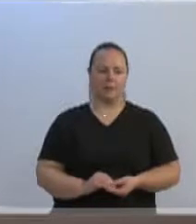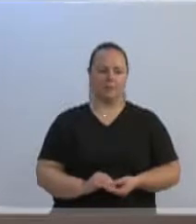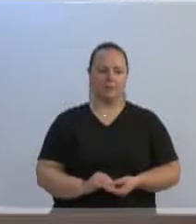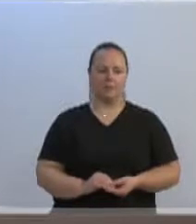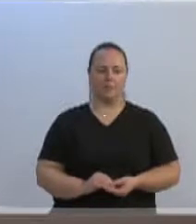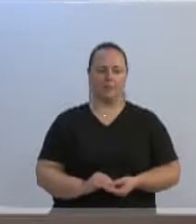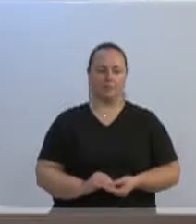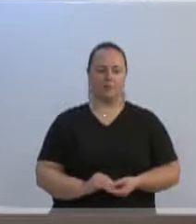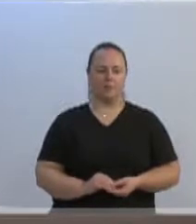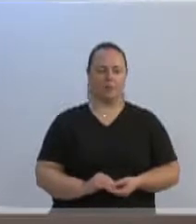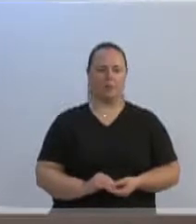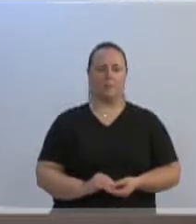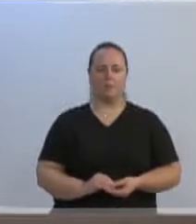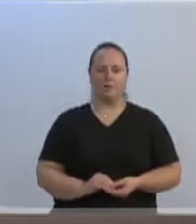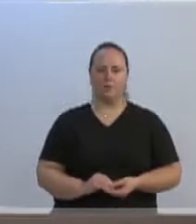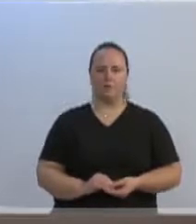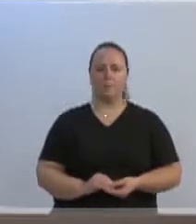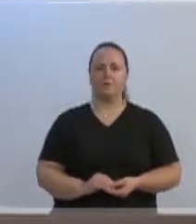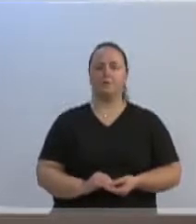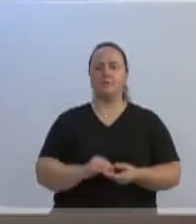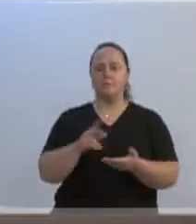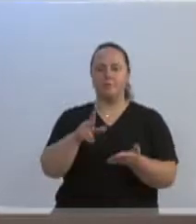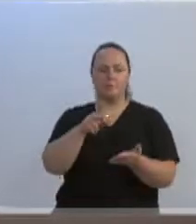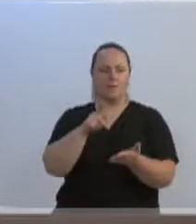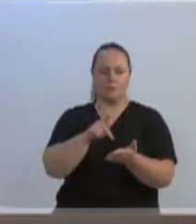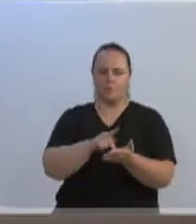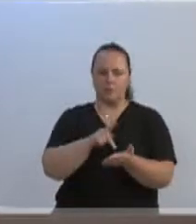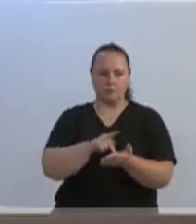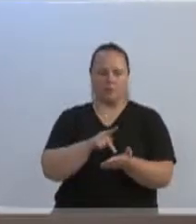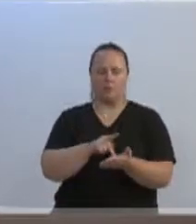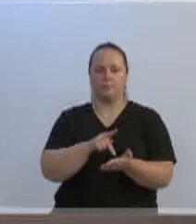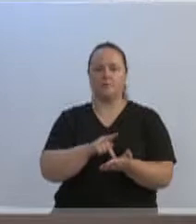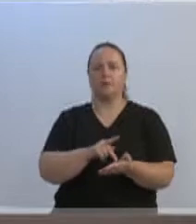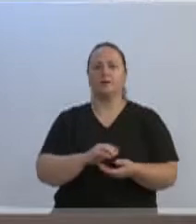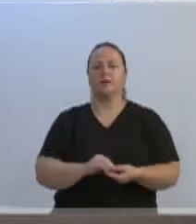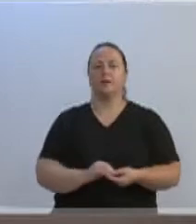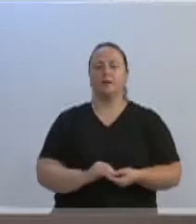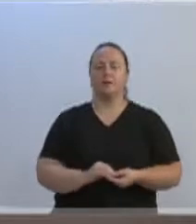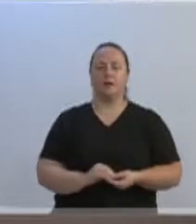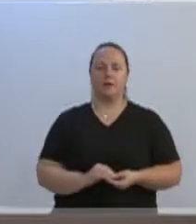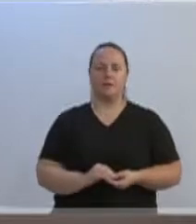na verdade aqui é essa emenda trata se de um substitutivo